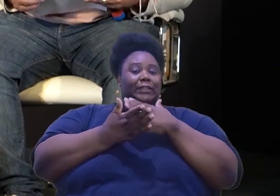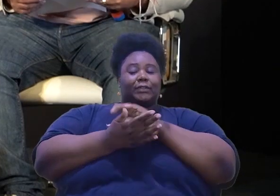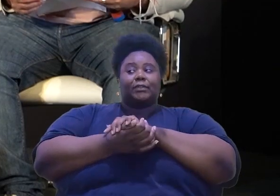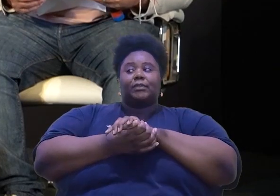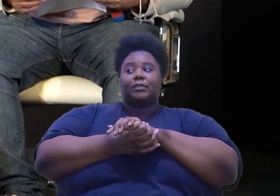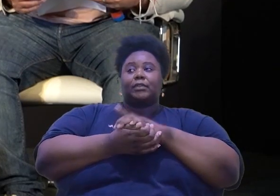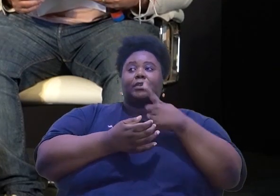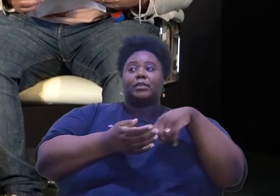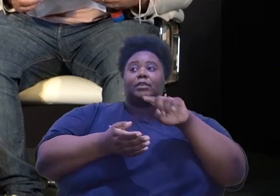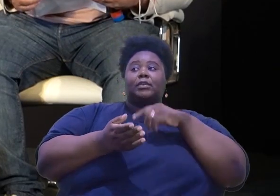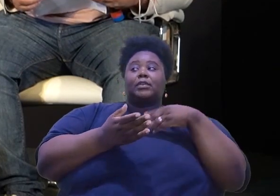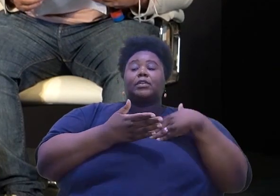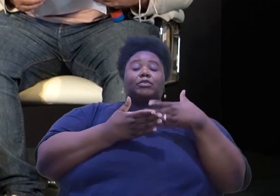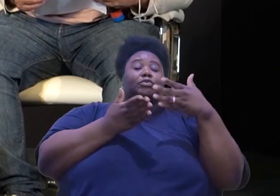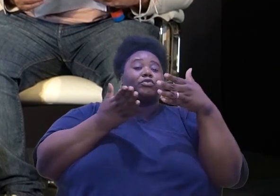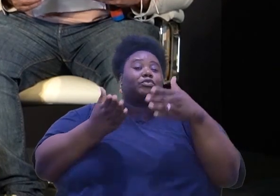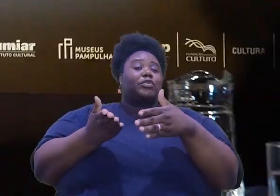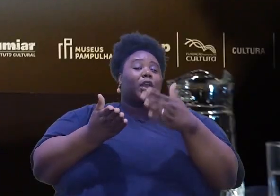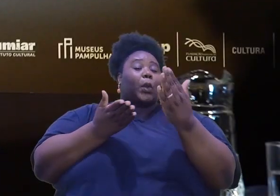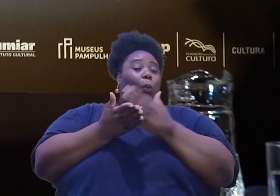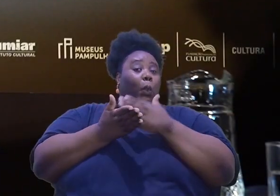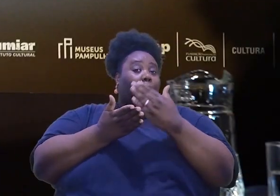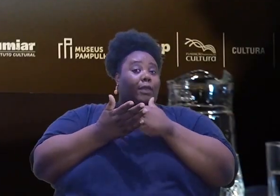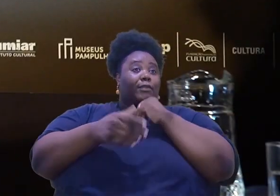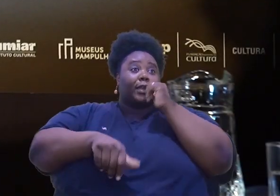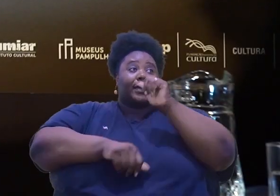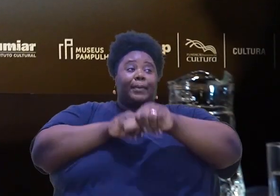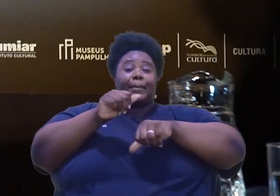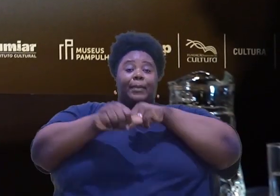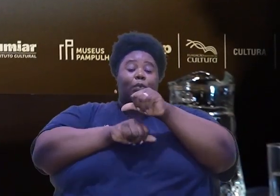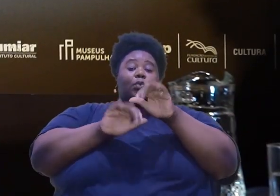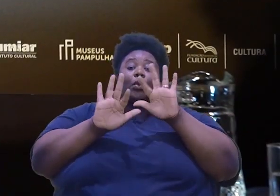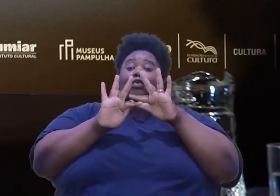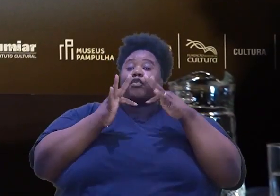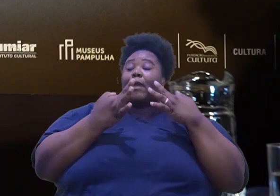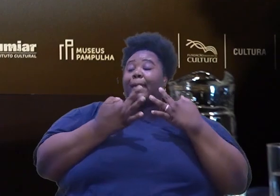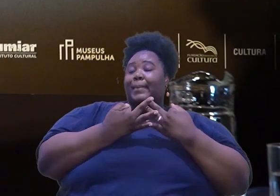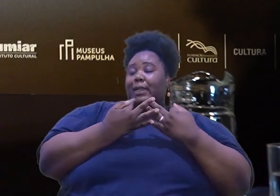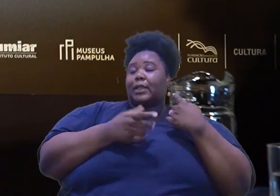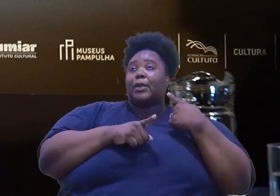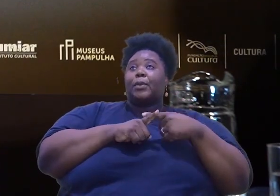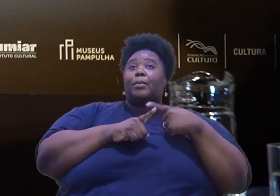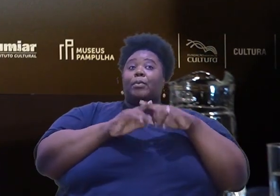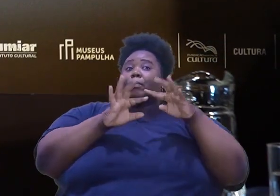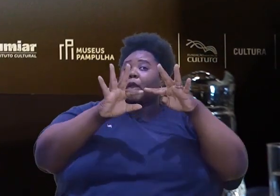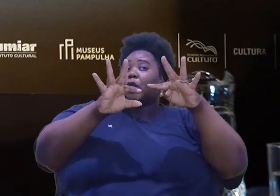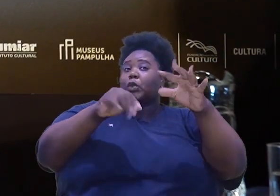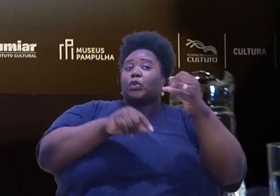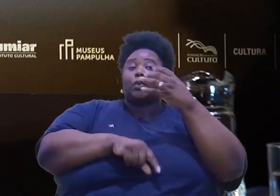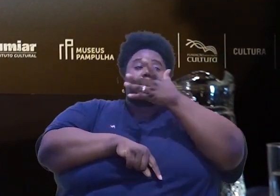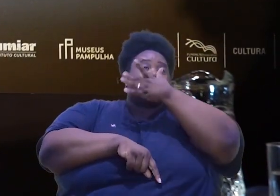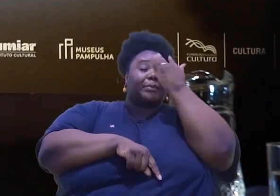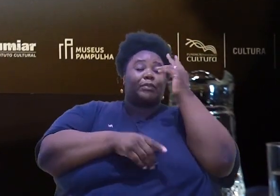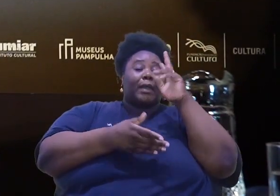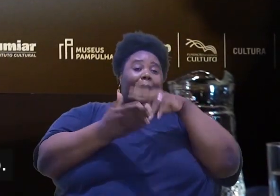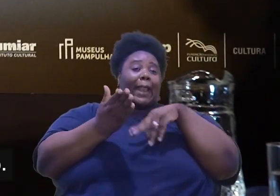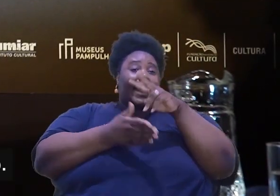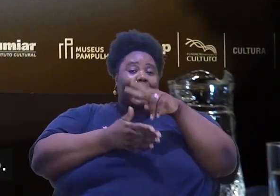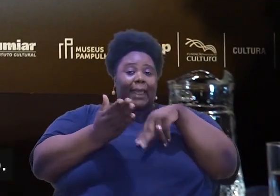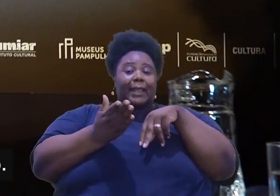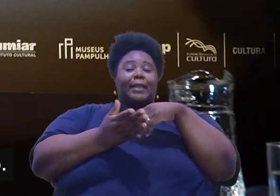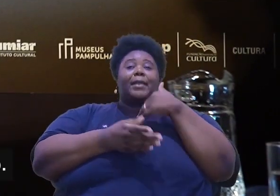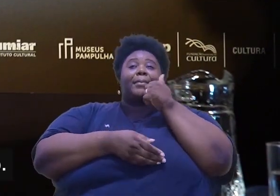nos chega. E foi um livro que virou um livro de família, porque todo mundo lia aquele livro,